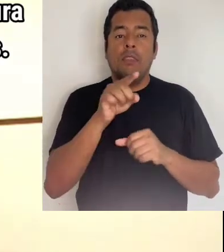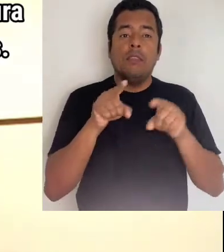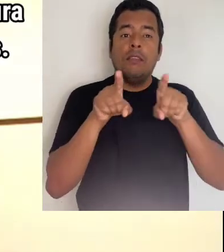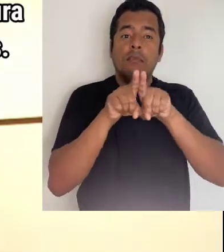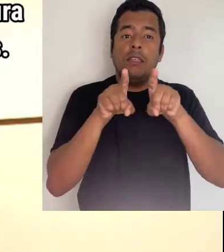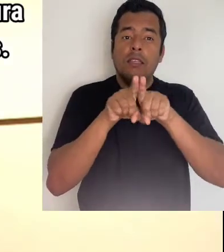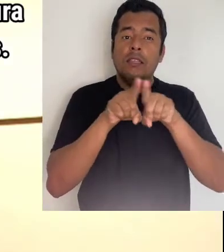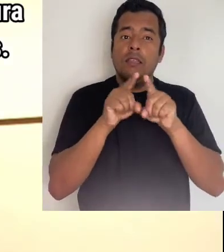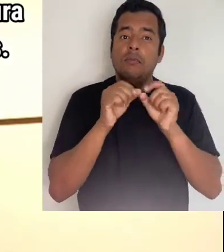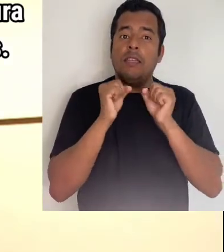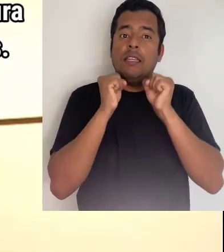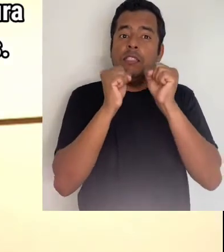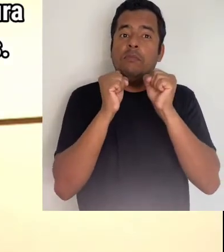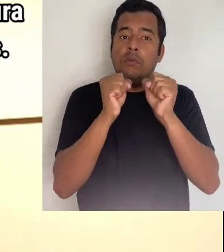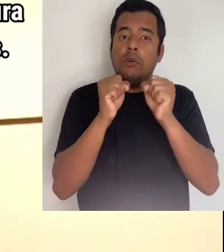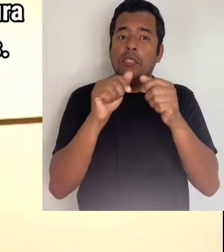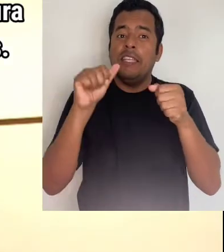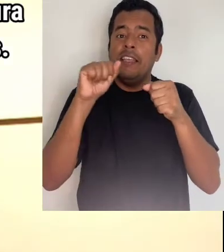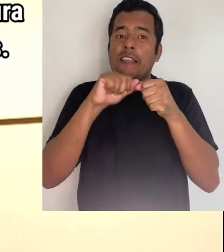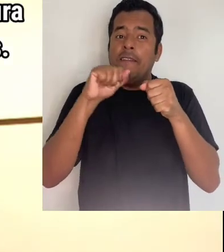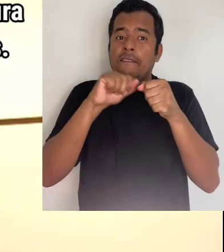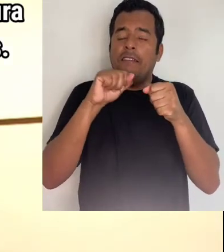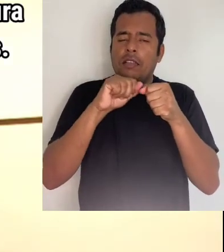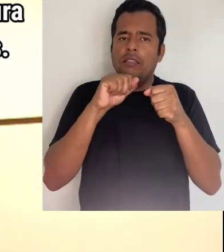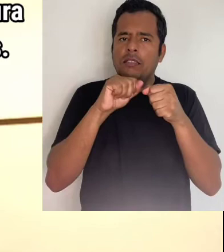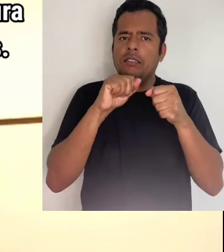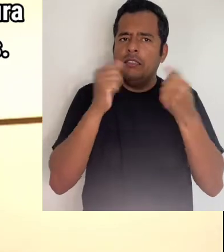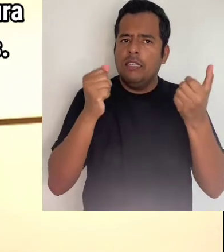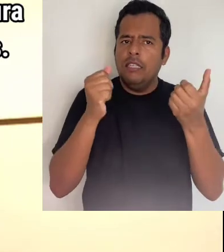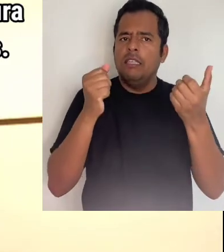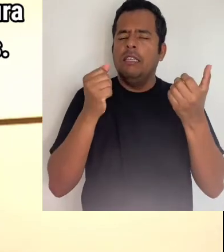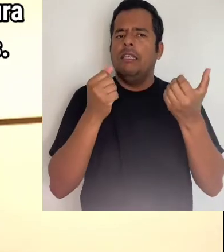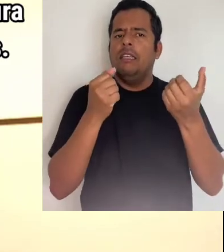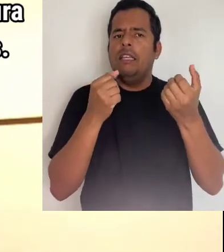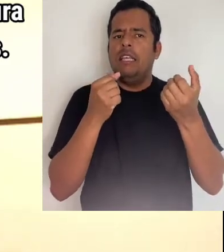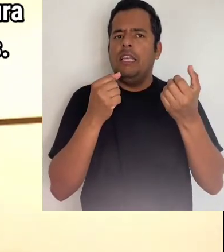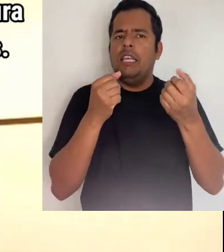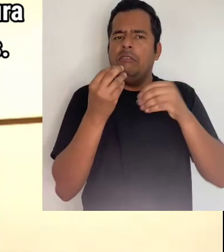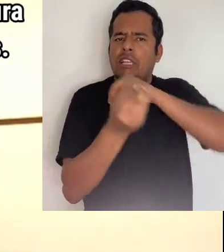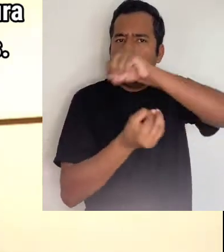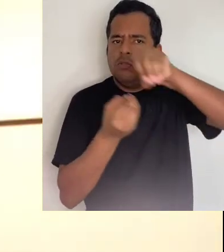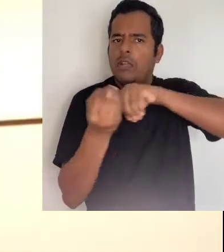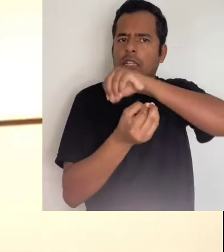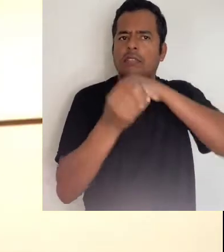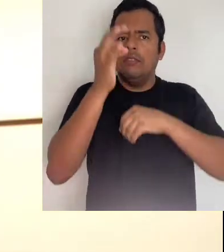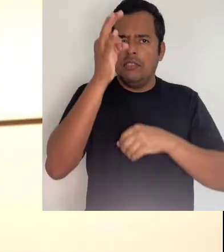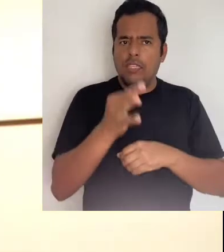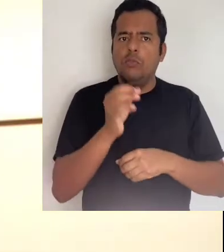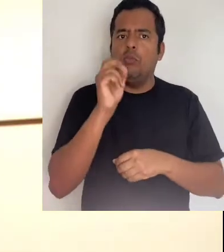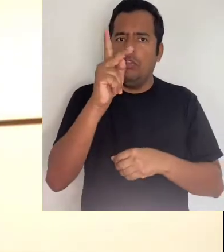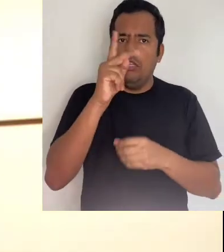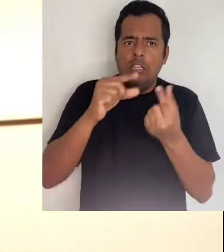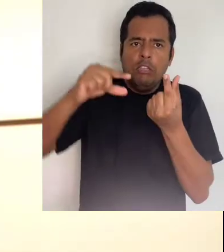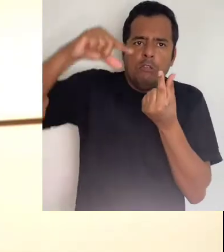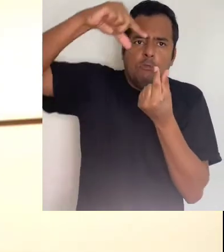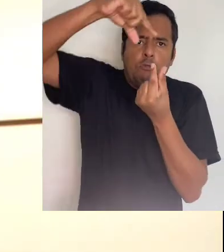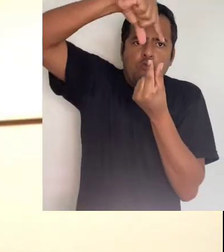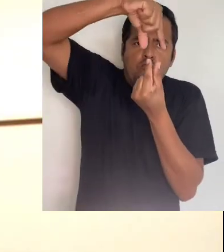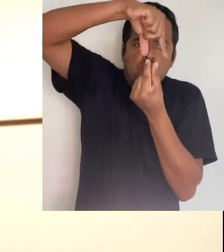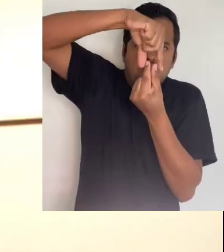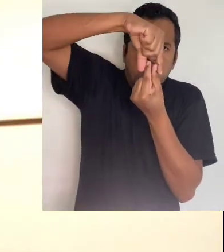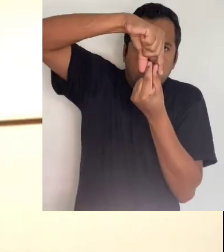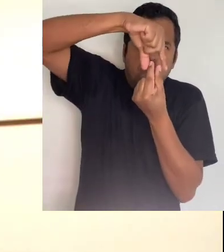garra, né? Para que a gente possa de fato fazer o procedimento da forma correta. Então pessoal, com a